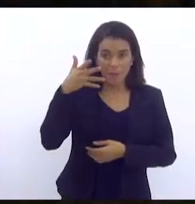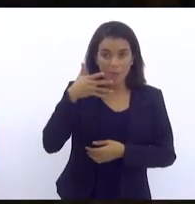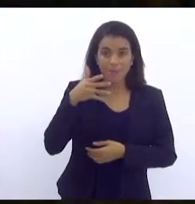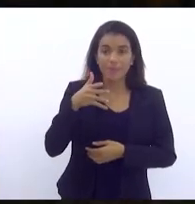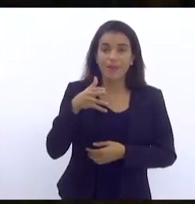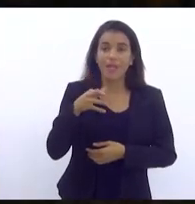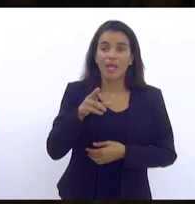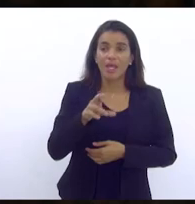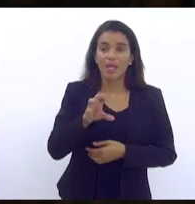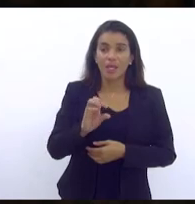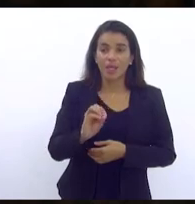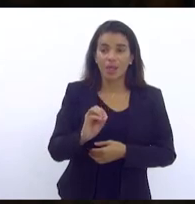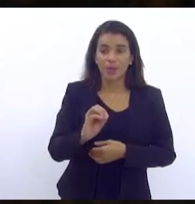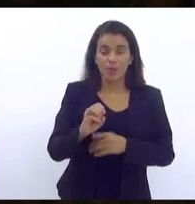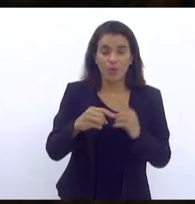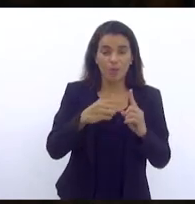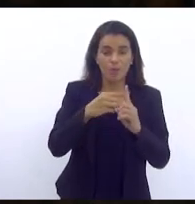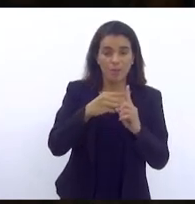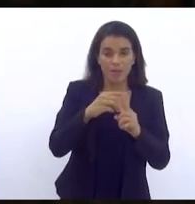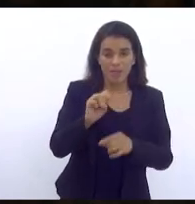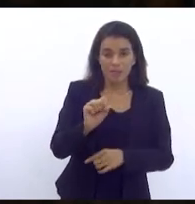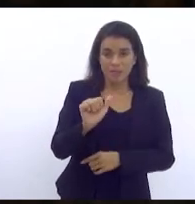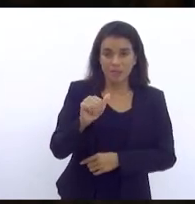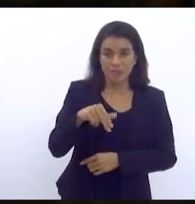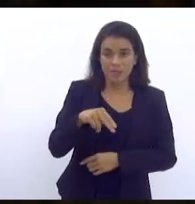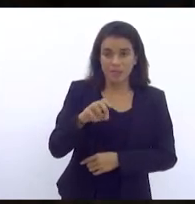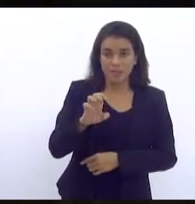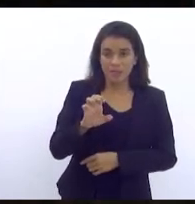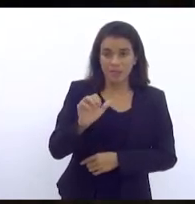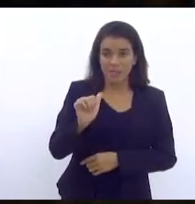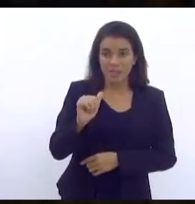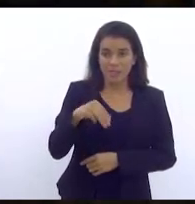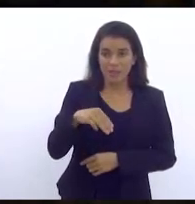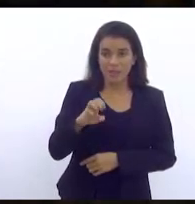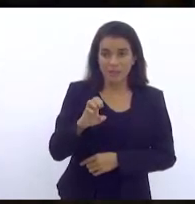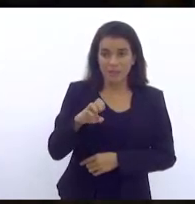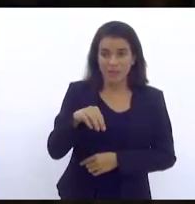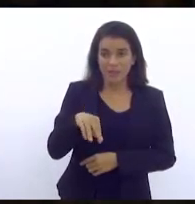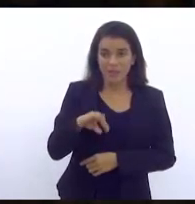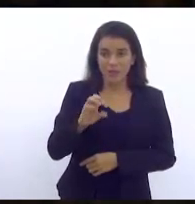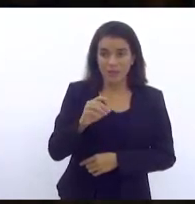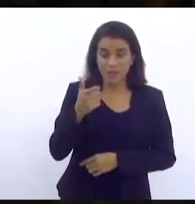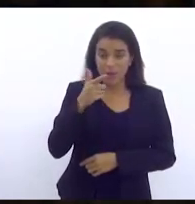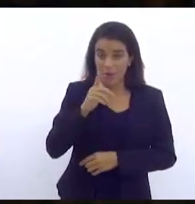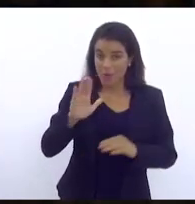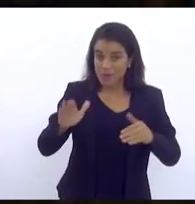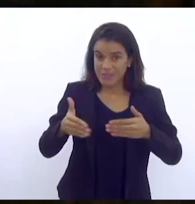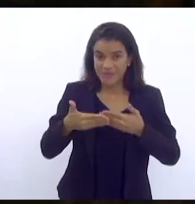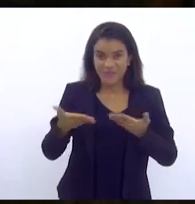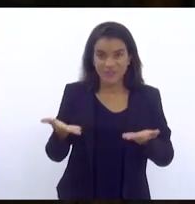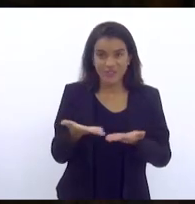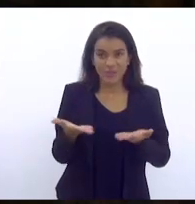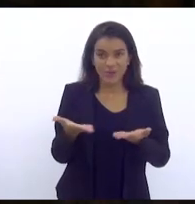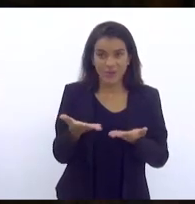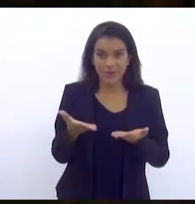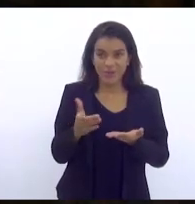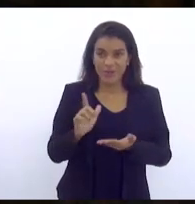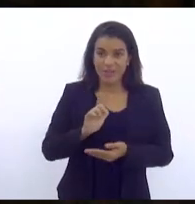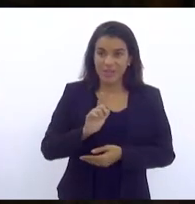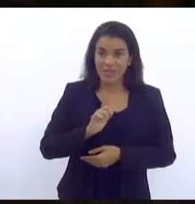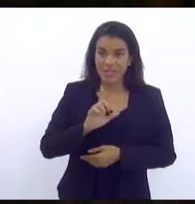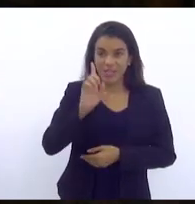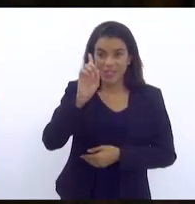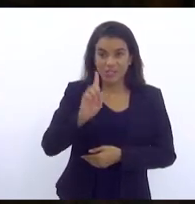saneamento a diretoria tá que é a última concessionária gente pra gente conseguir fechar que ainda tem o direito de